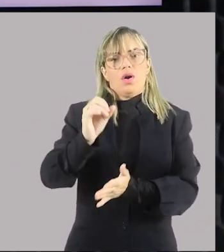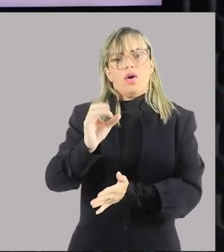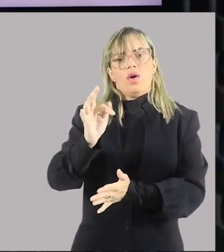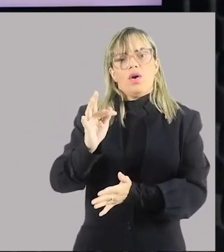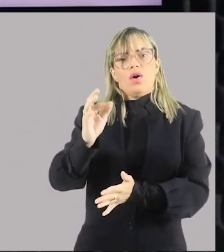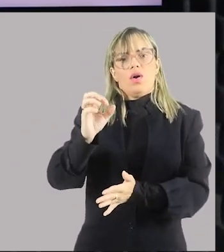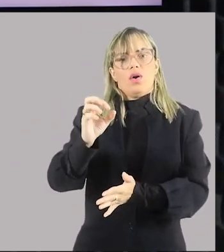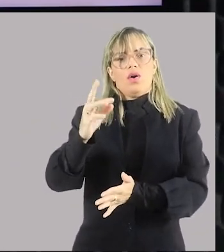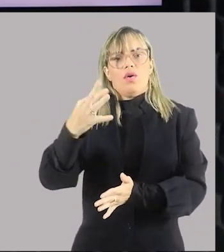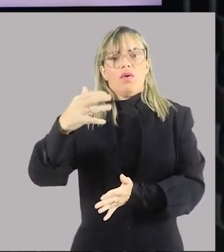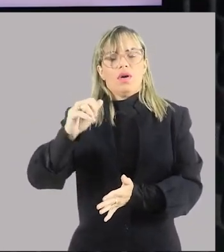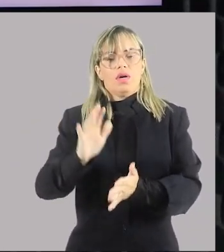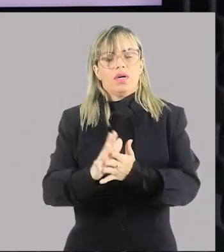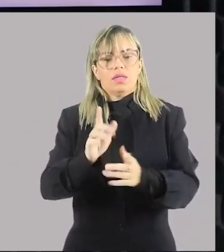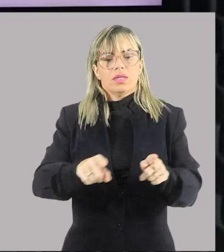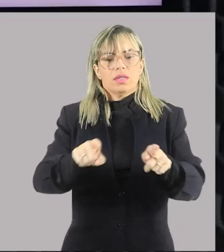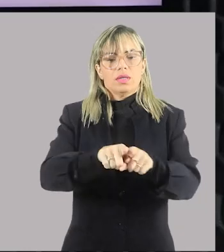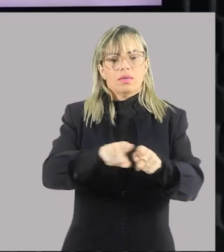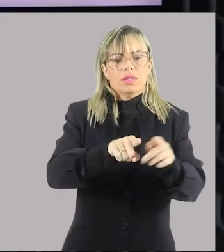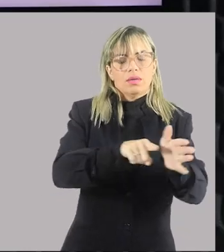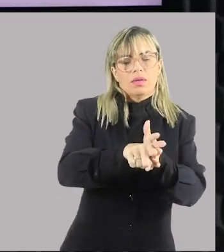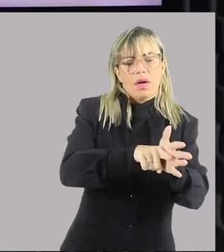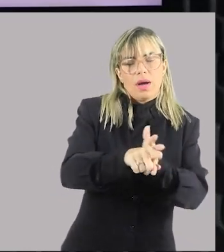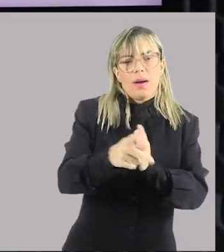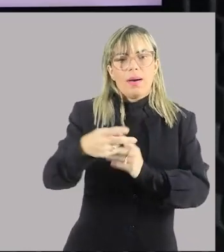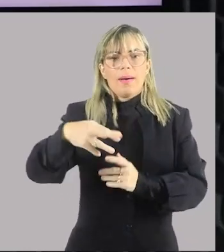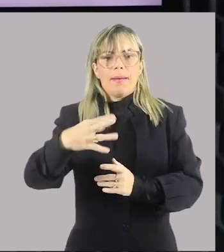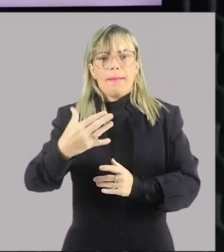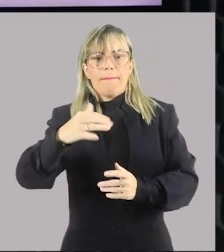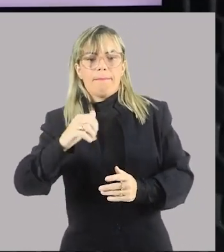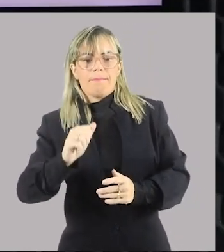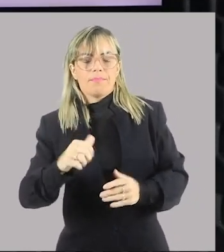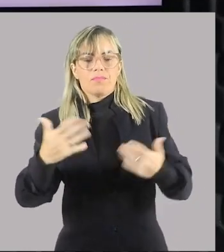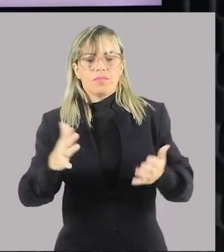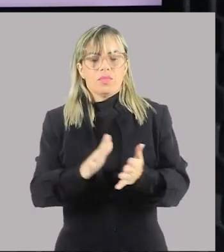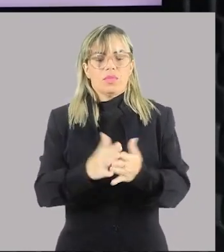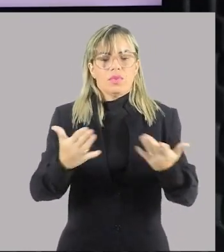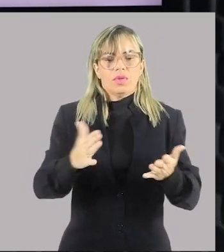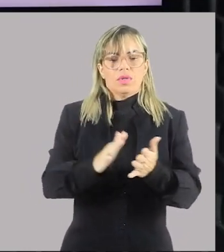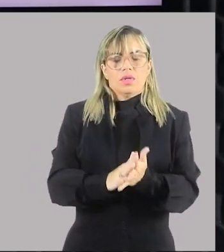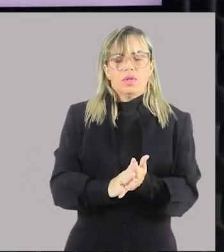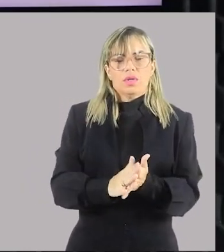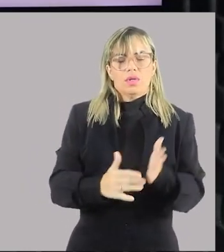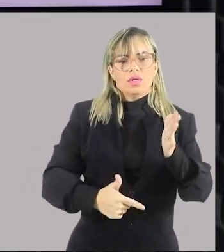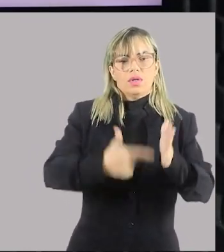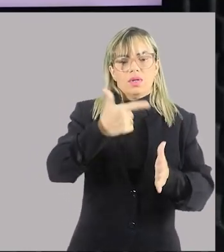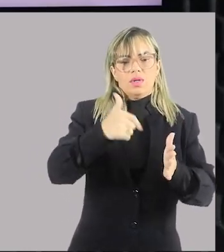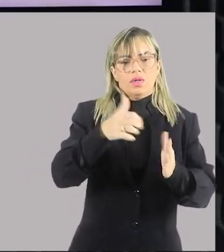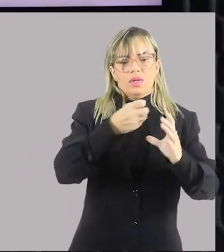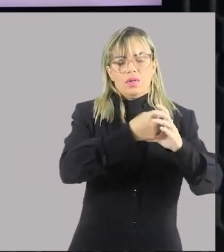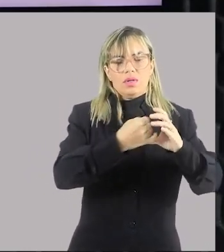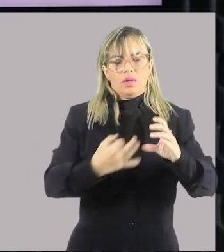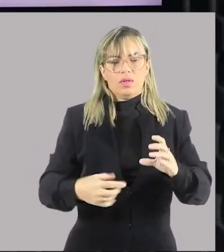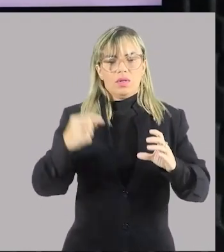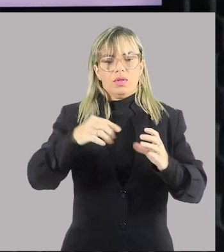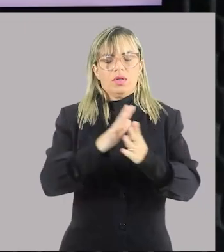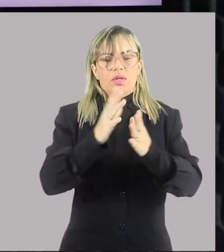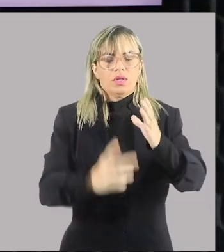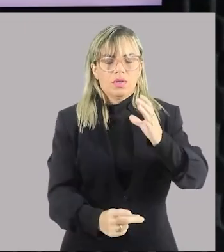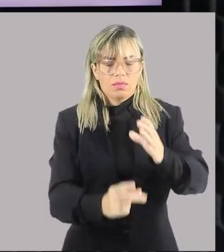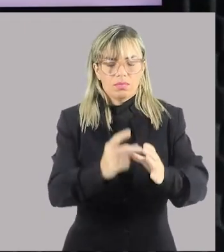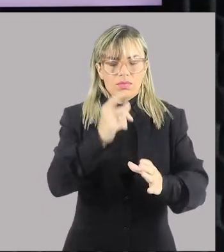da procura, não é? Mas quando a gente acaba se referindo a esse segundo aspecto, economia de mercado, que é uma das características do